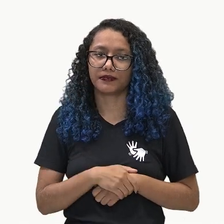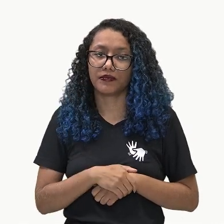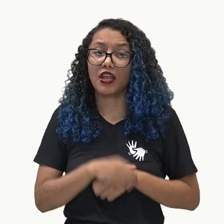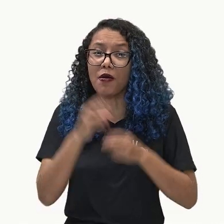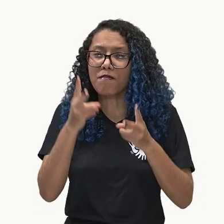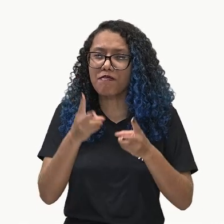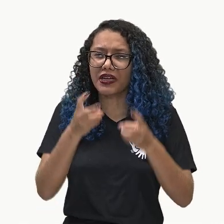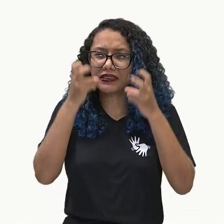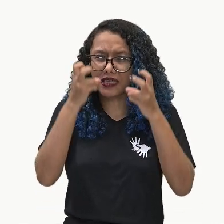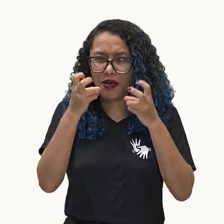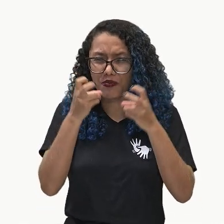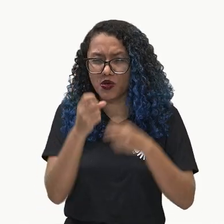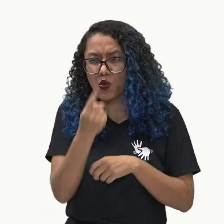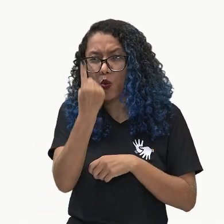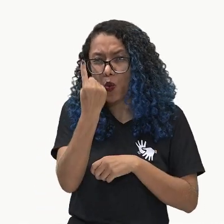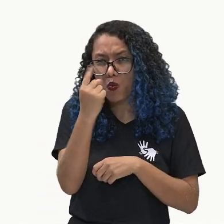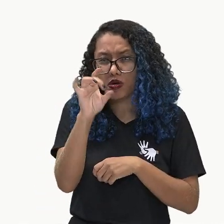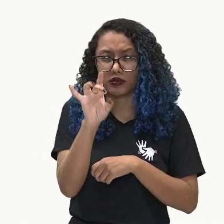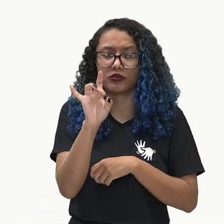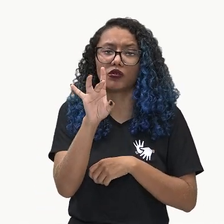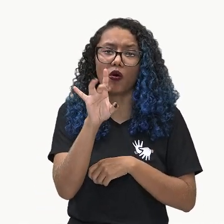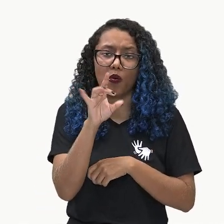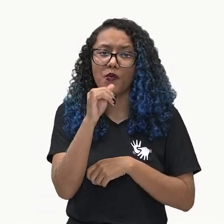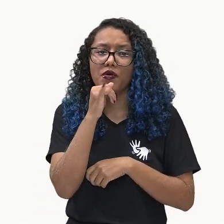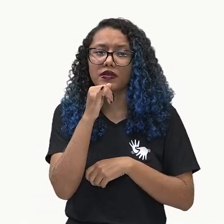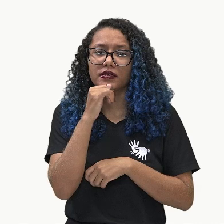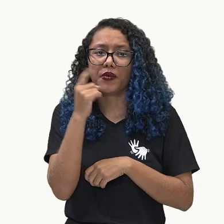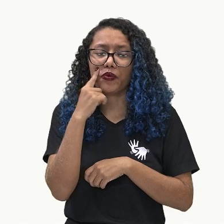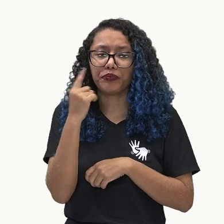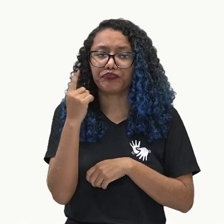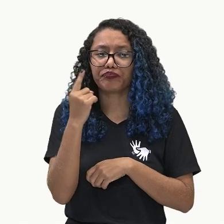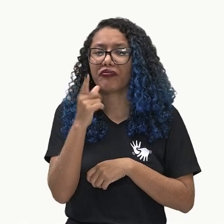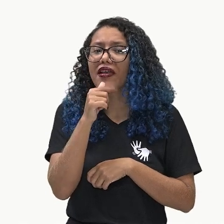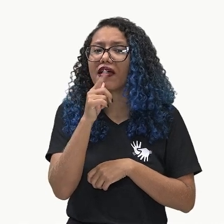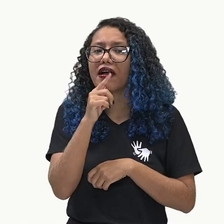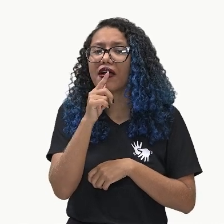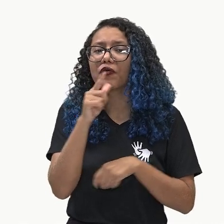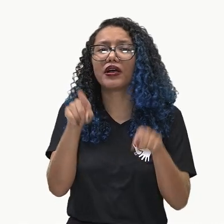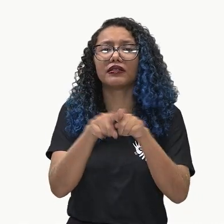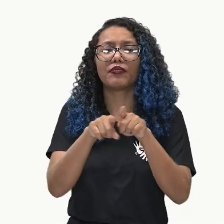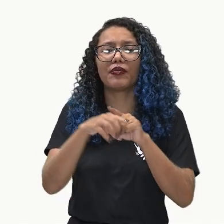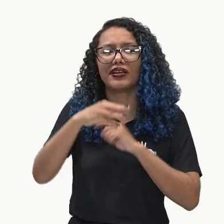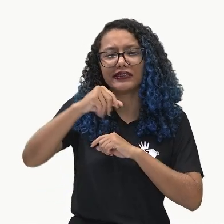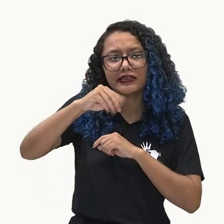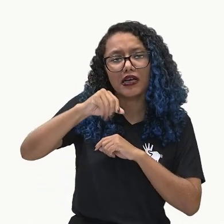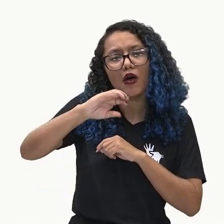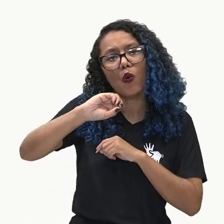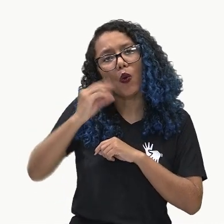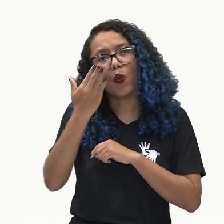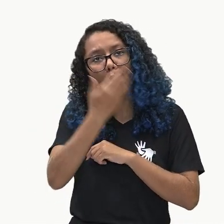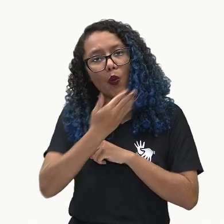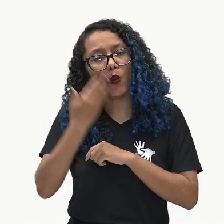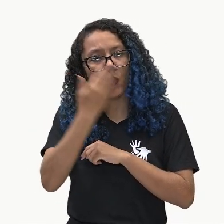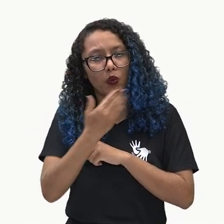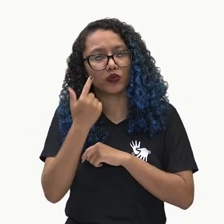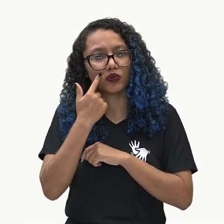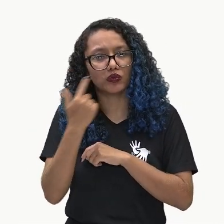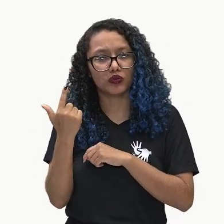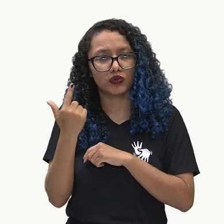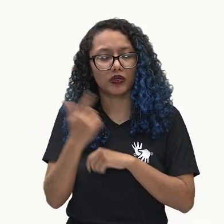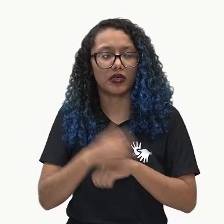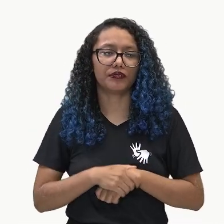fase, certo? Aqui um exemplo de uma água com sal ou com açúcar, continua sendo